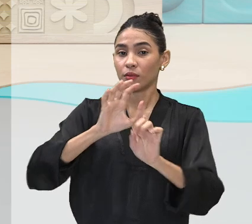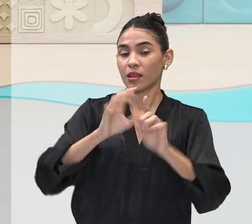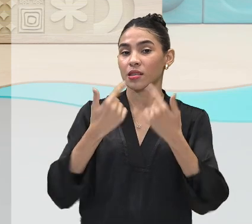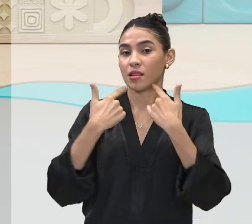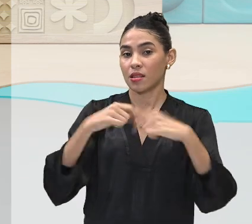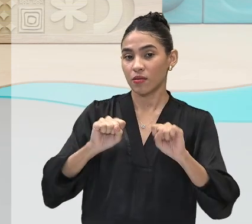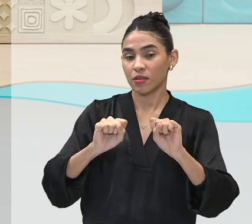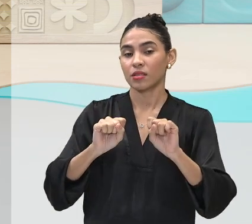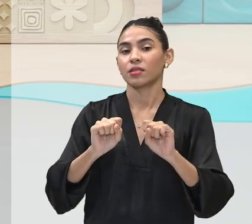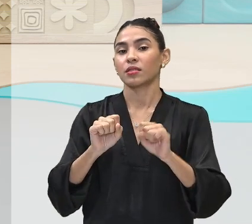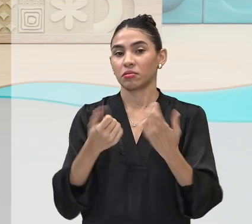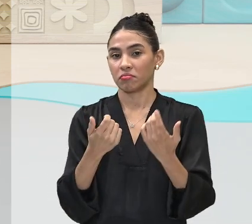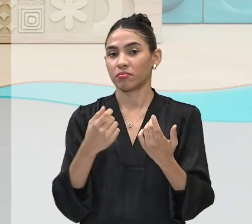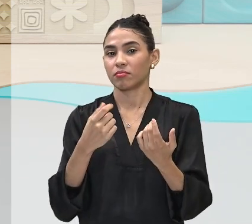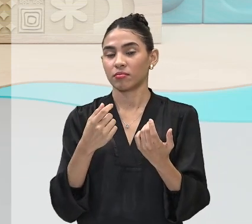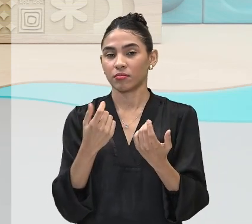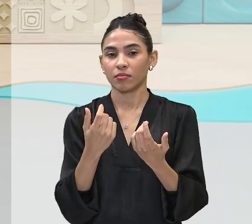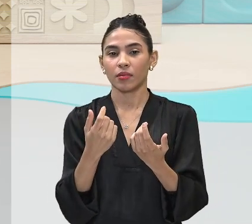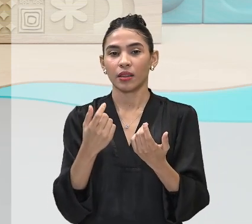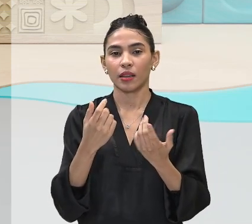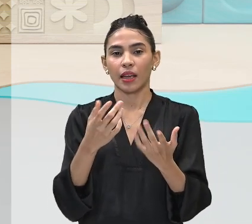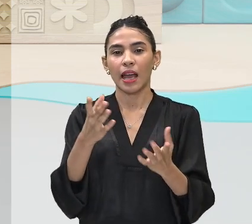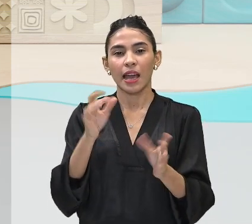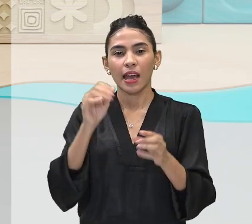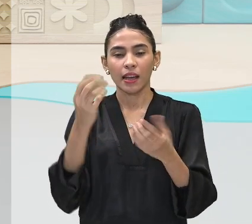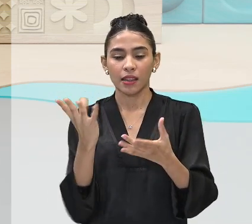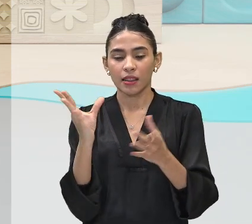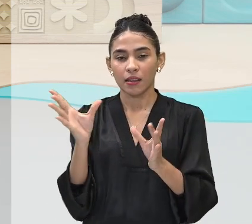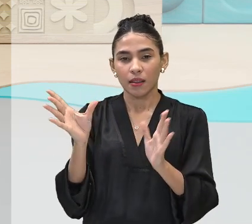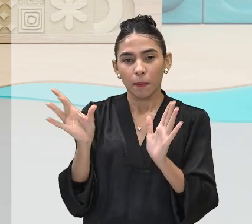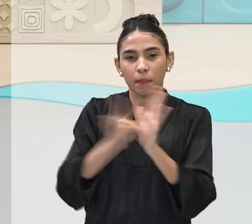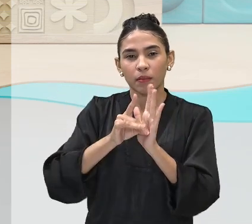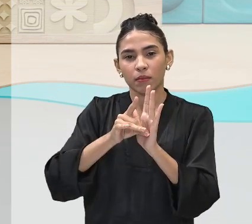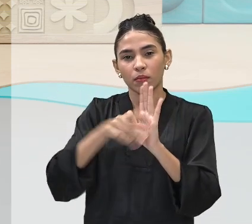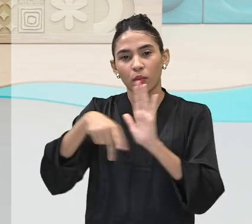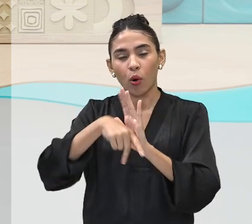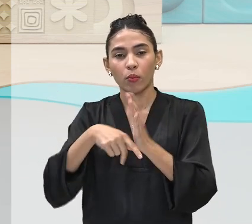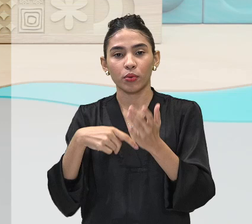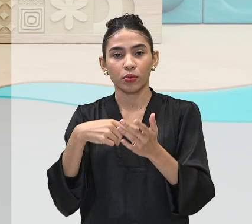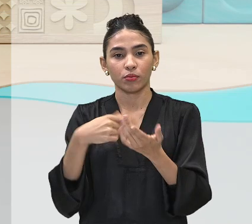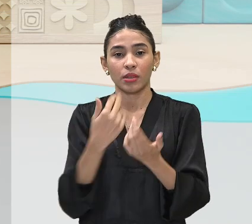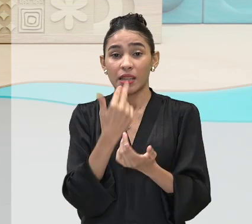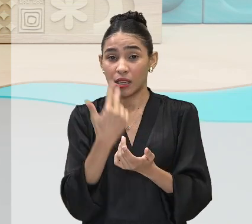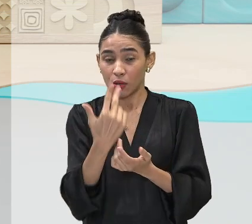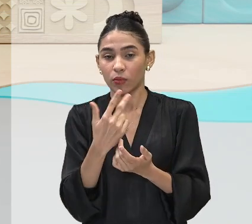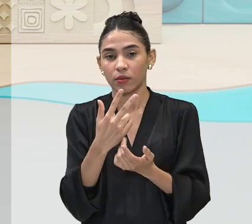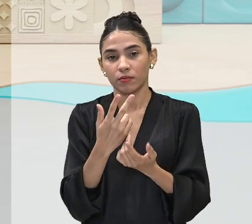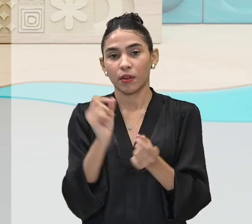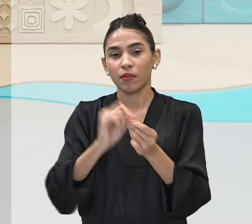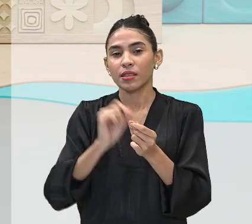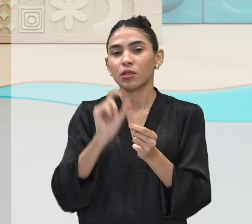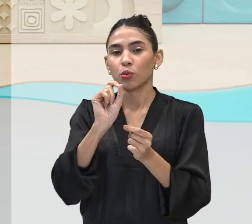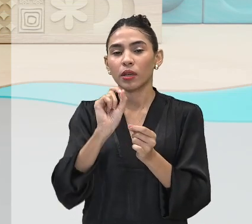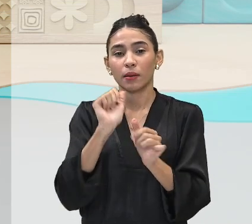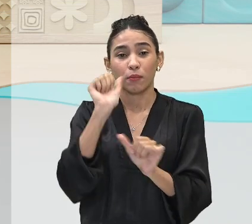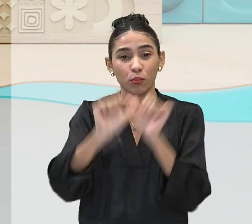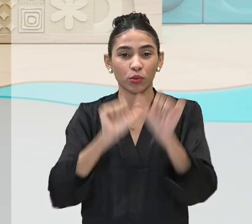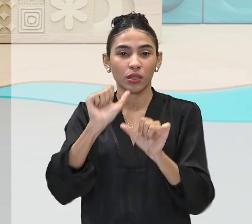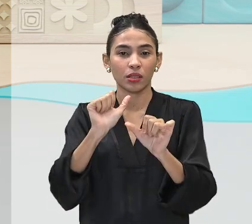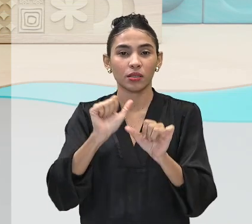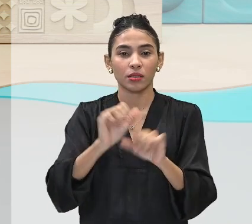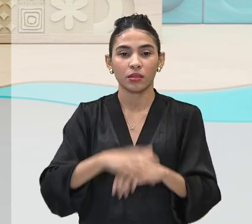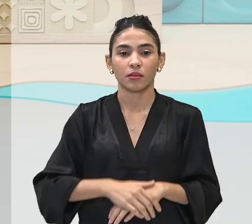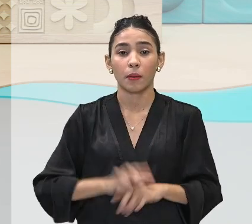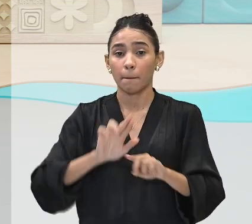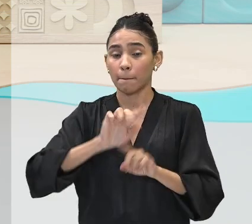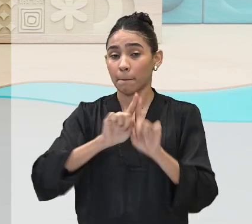linguística, ela vem ser incorporada ao nosso idioma, vem fazendo com que ele se modifique. As modificações não ocorrem apenas no